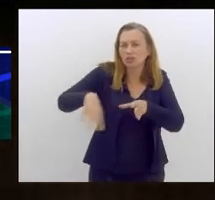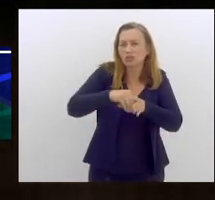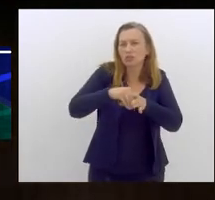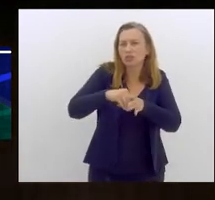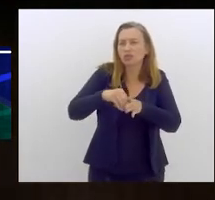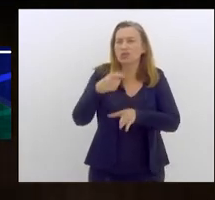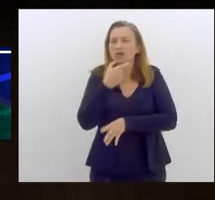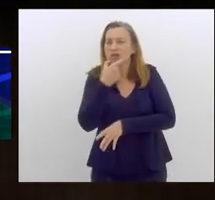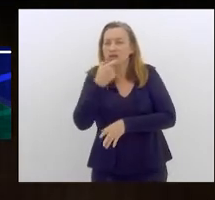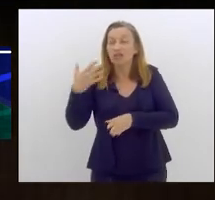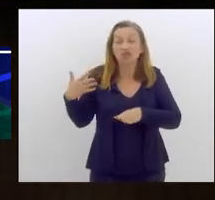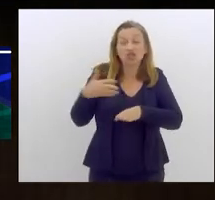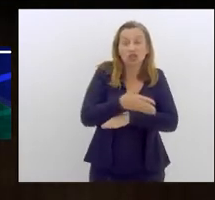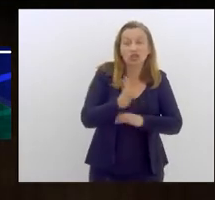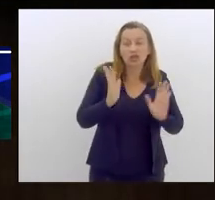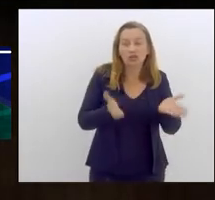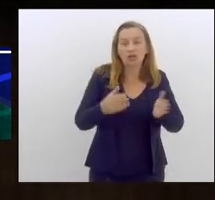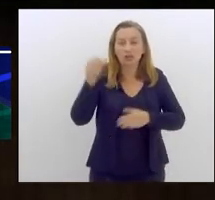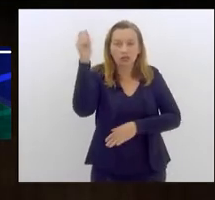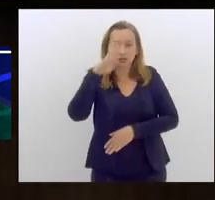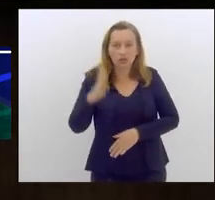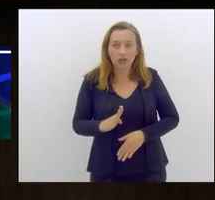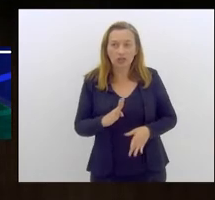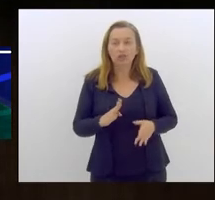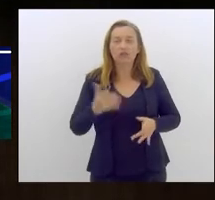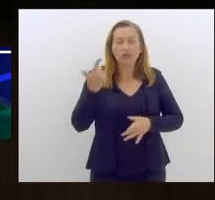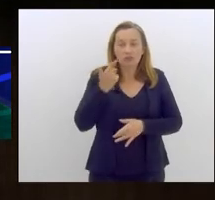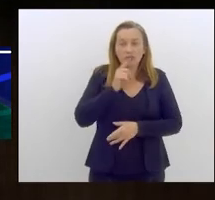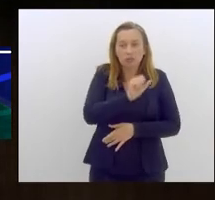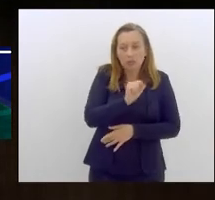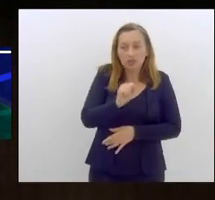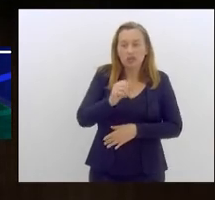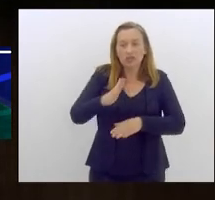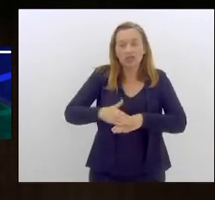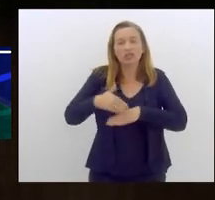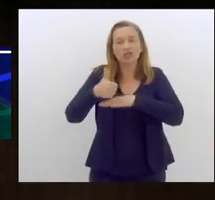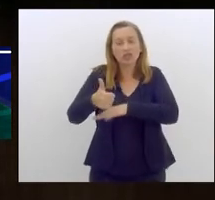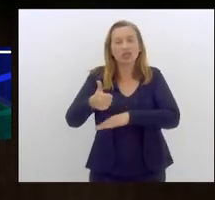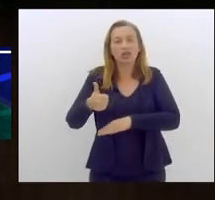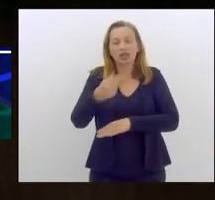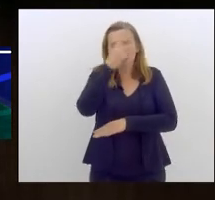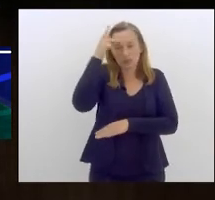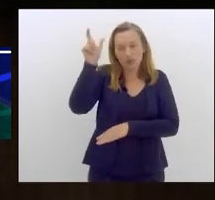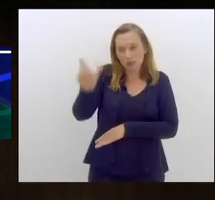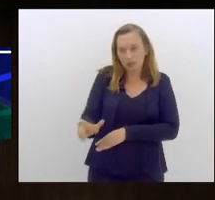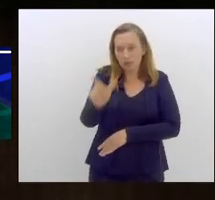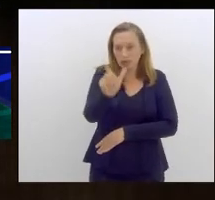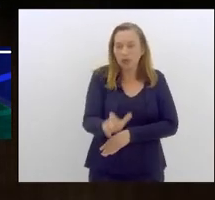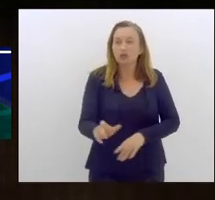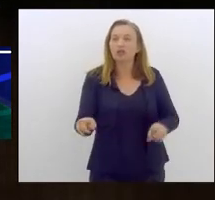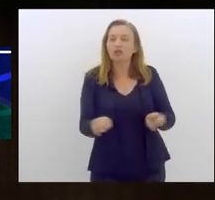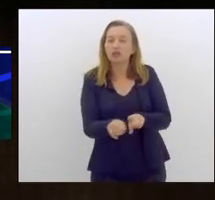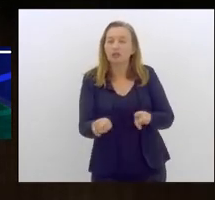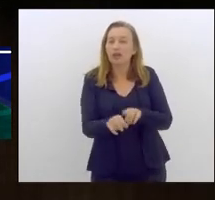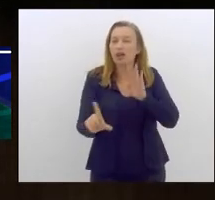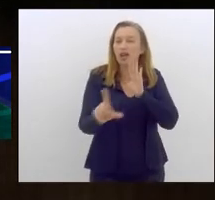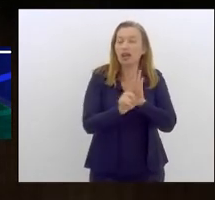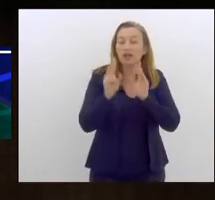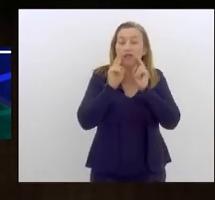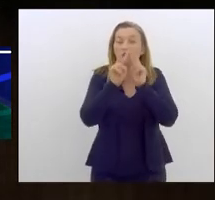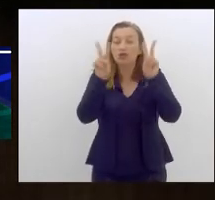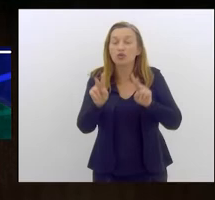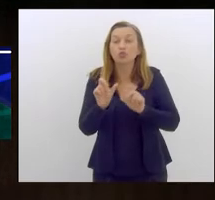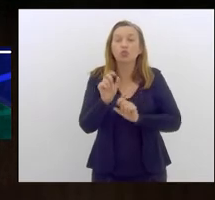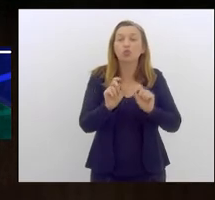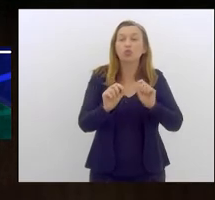Inglaterra, chegando agora no Brasil, e a gente vai conseguir dar dignidade a essas pessoas. Além disso, a lei visa, com